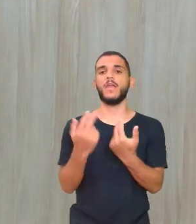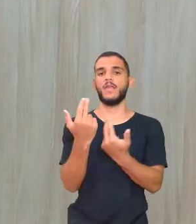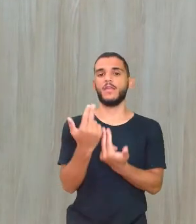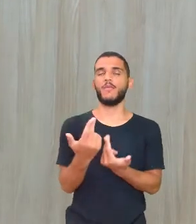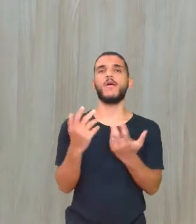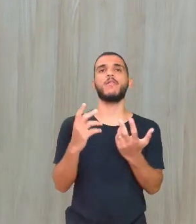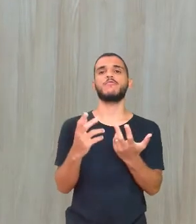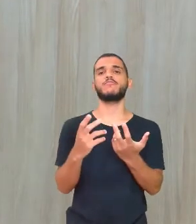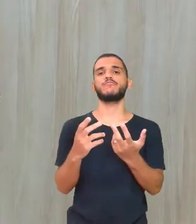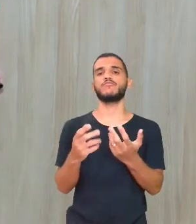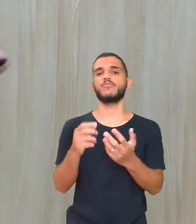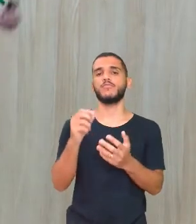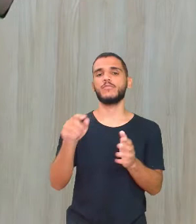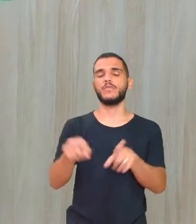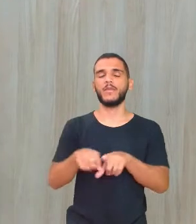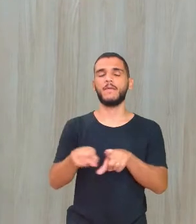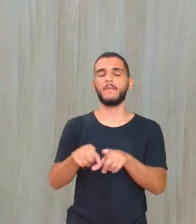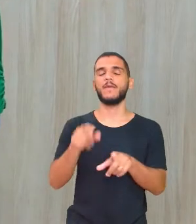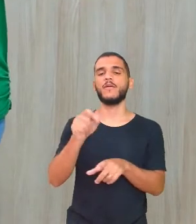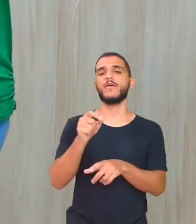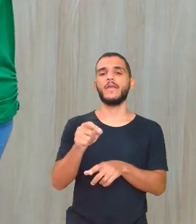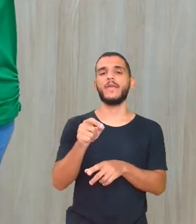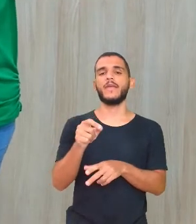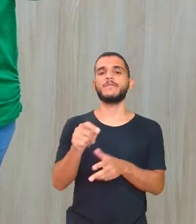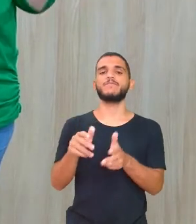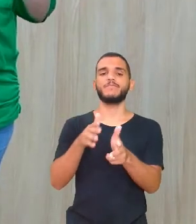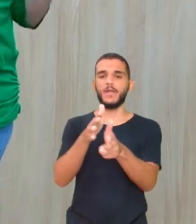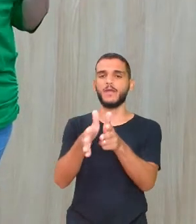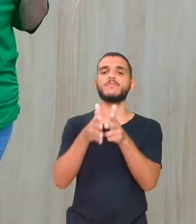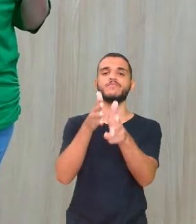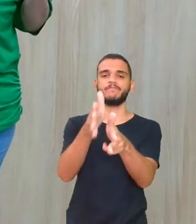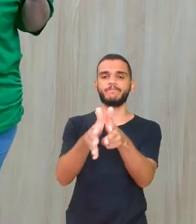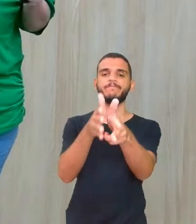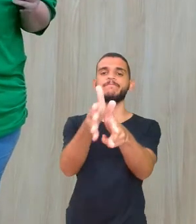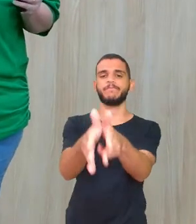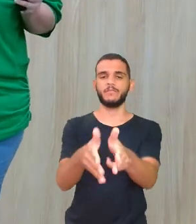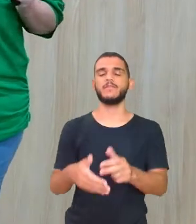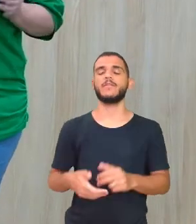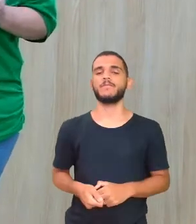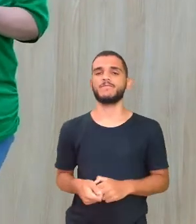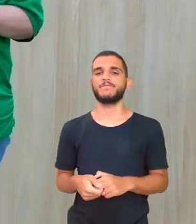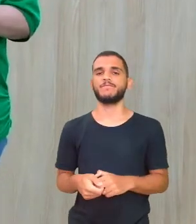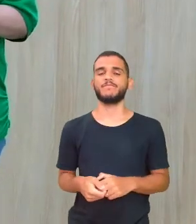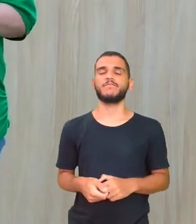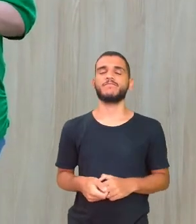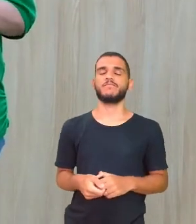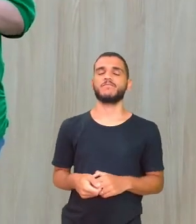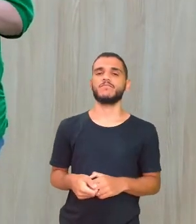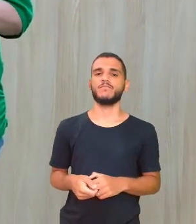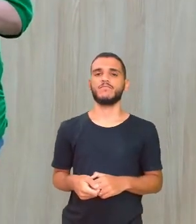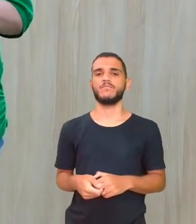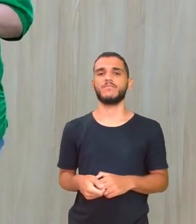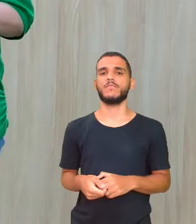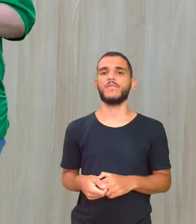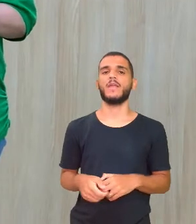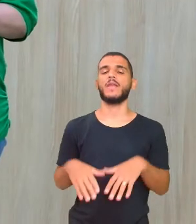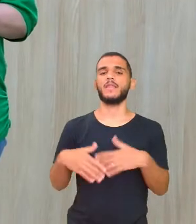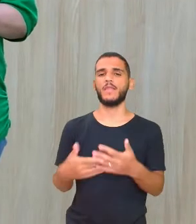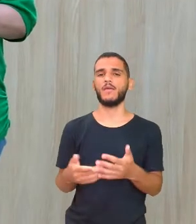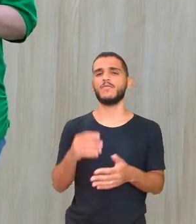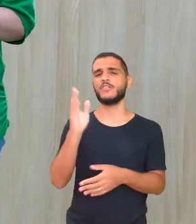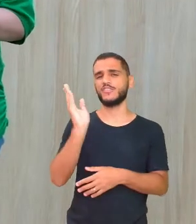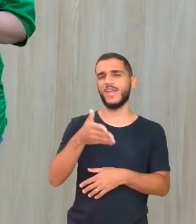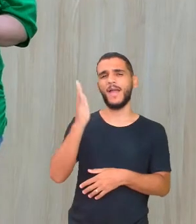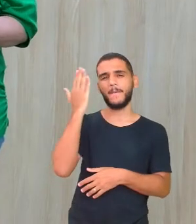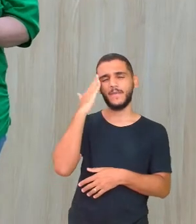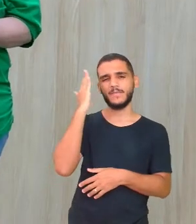trem. Por quê? Vamos pensar um pouquinho. Vamos usar a lógica. Já imaginou se o trilho do trem